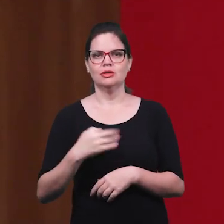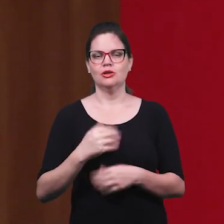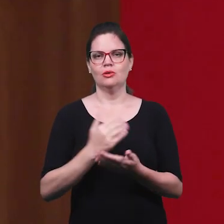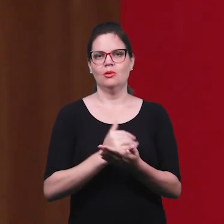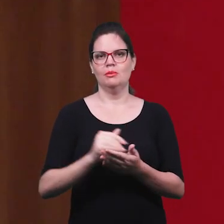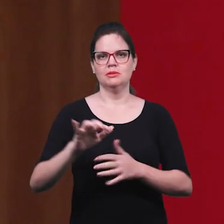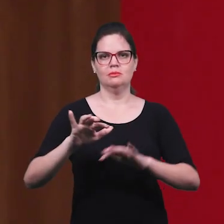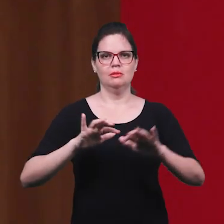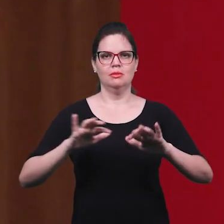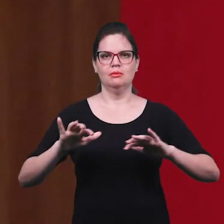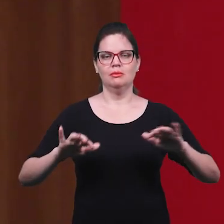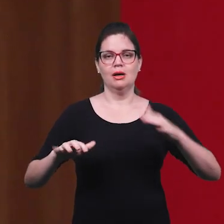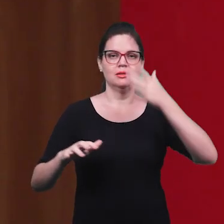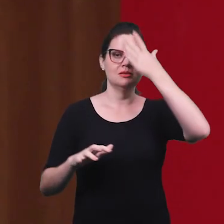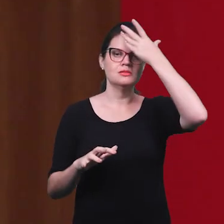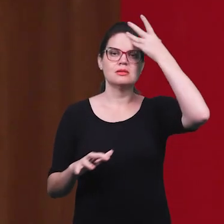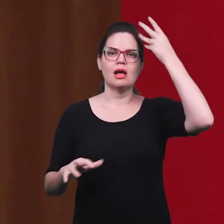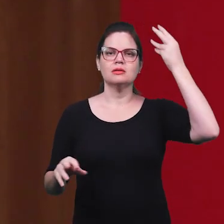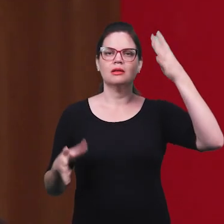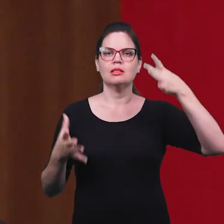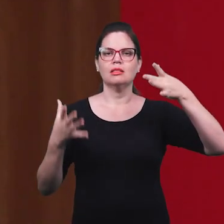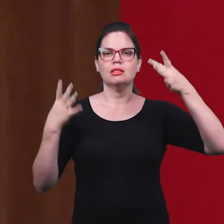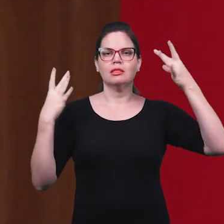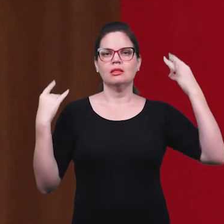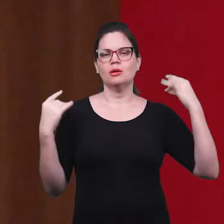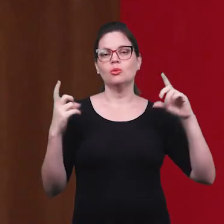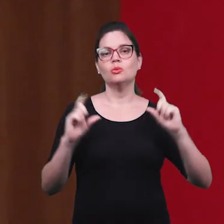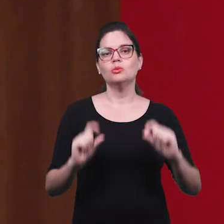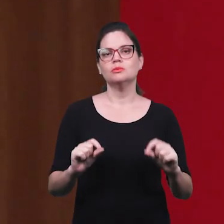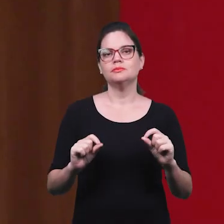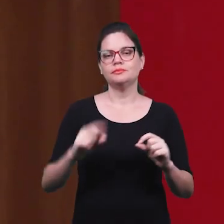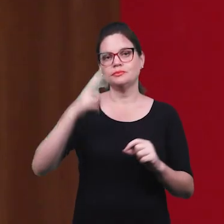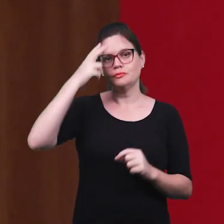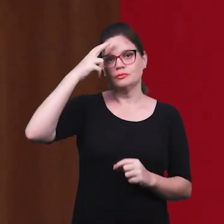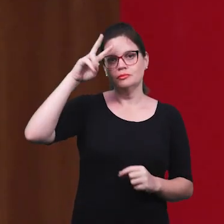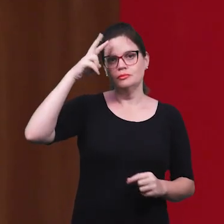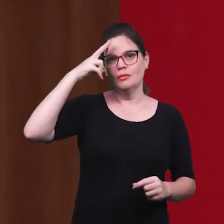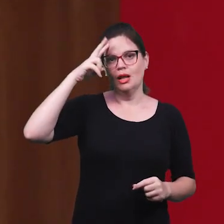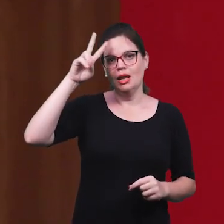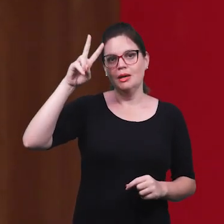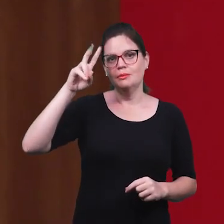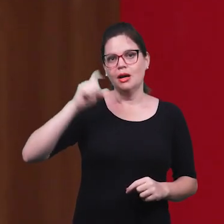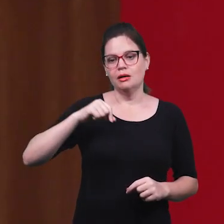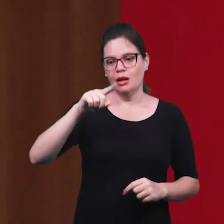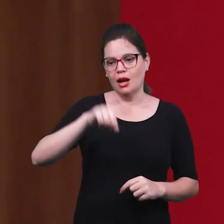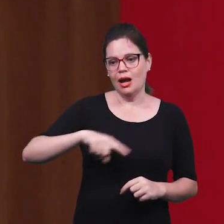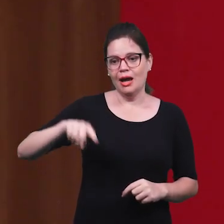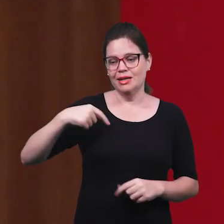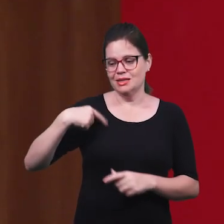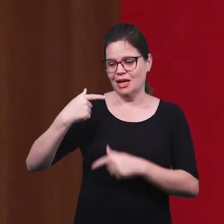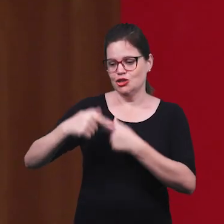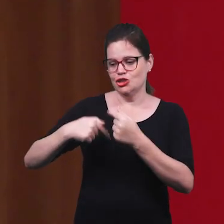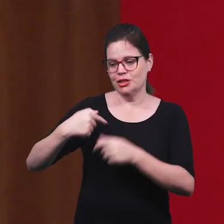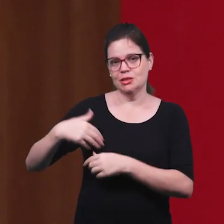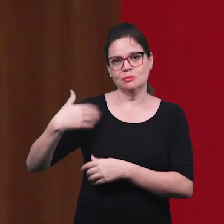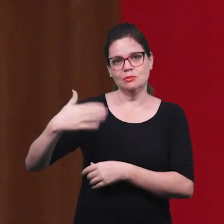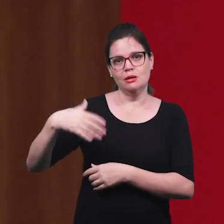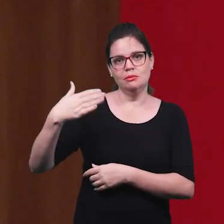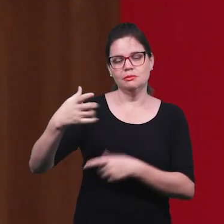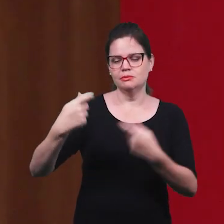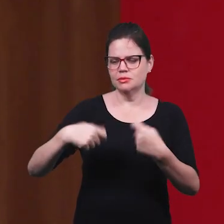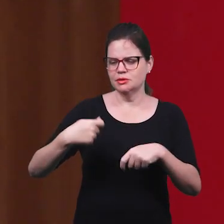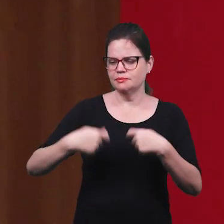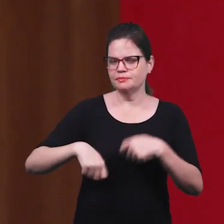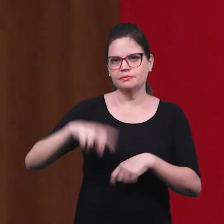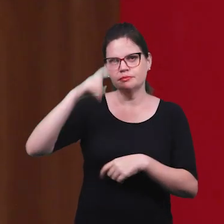esquecer de um detalhe muito importante, de trazer a memória para gerações futuras, né, como fala em Salmos, né, uma